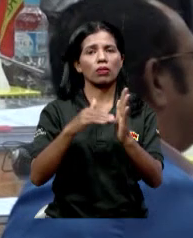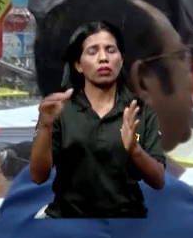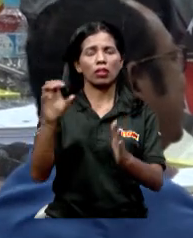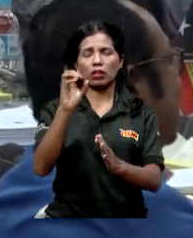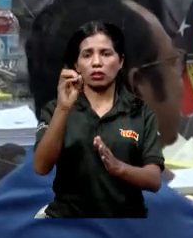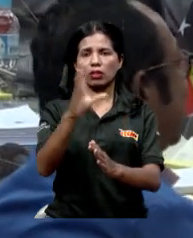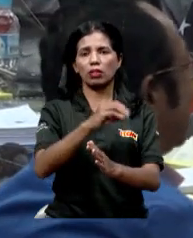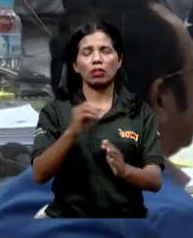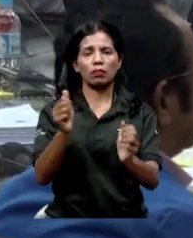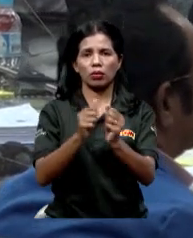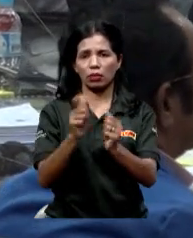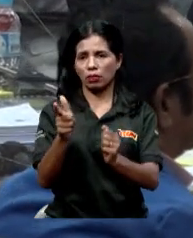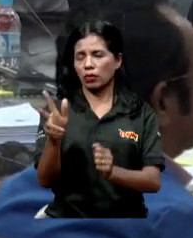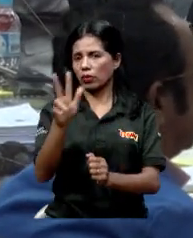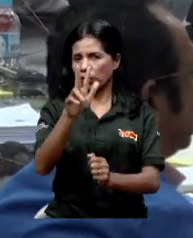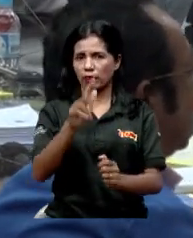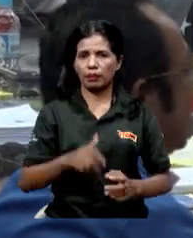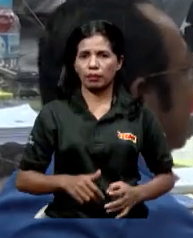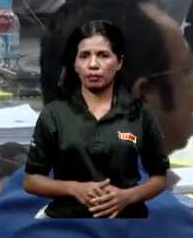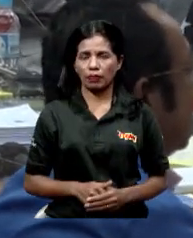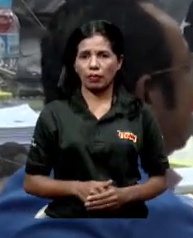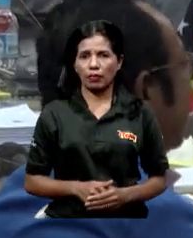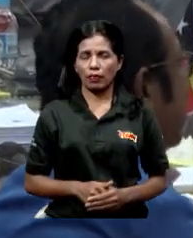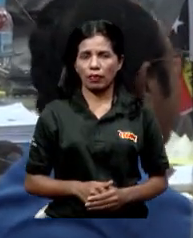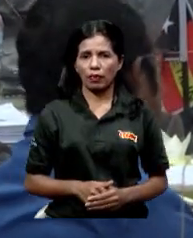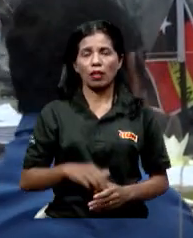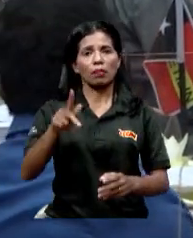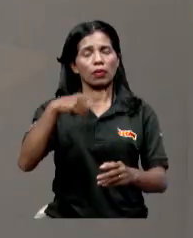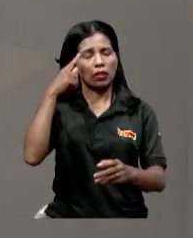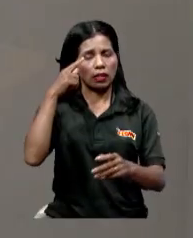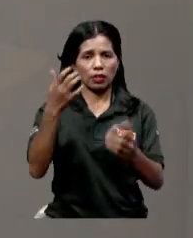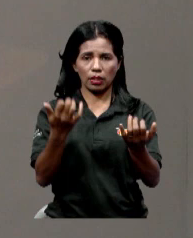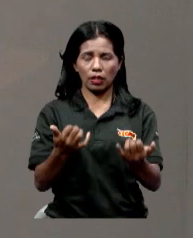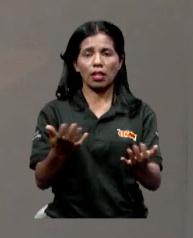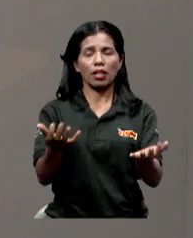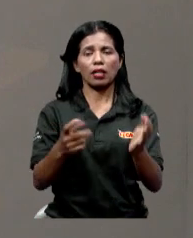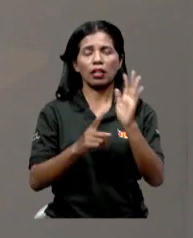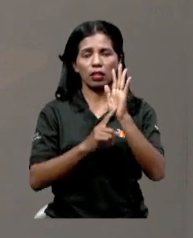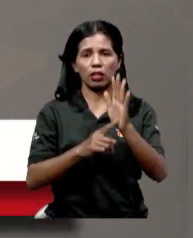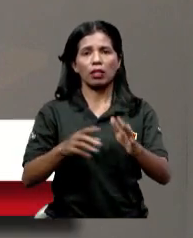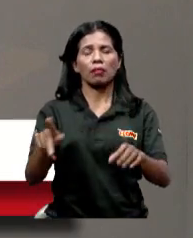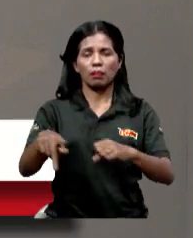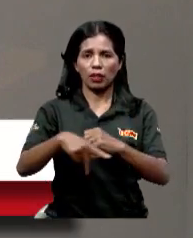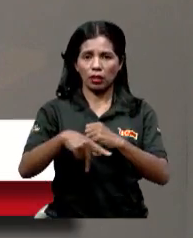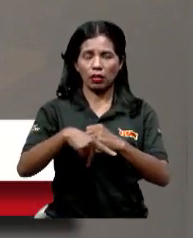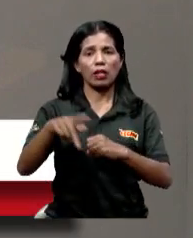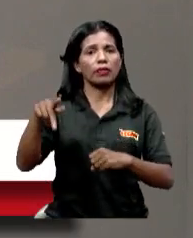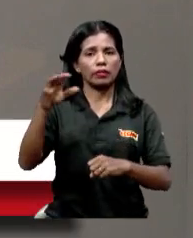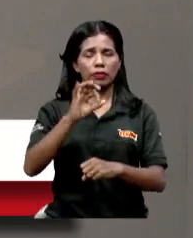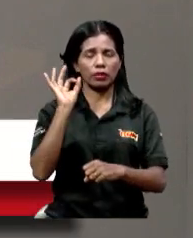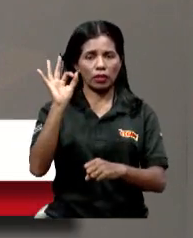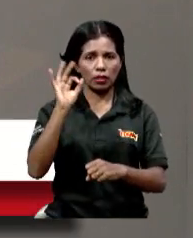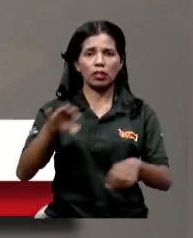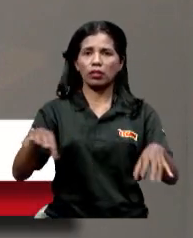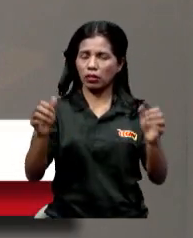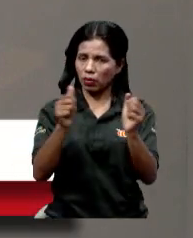abstenção Ruanulu Resin Postura politică ide ne, acara caturu catac fritlin, acara serviciu hamutuk, atulori